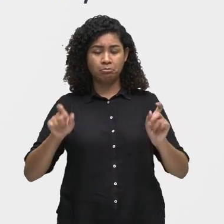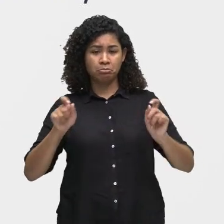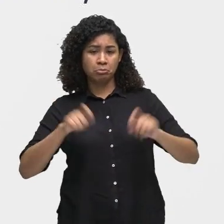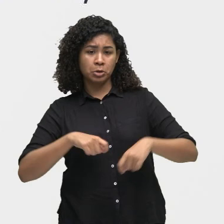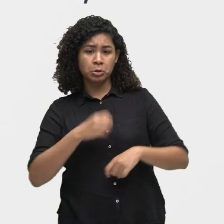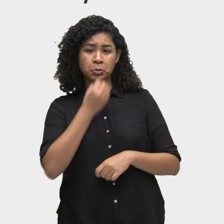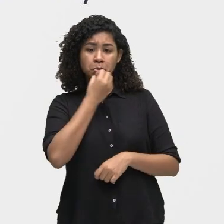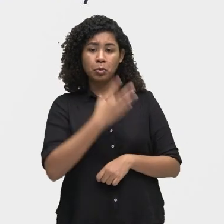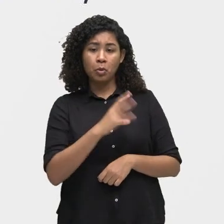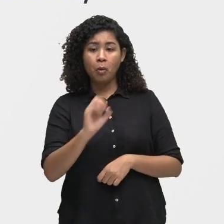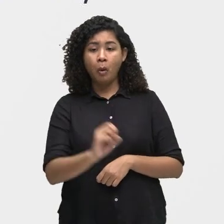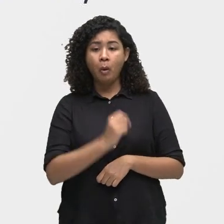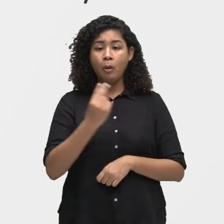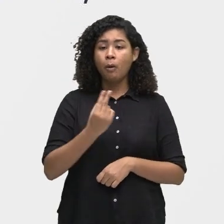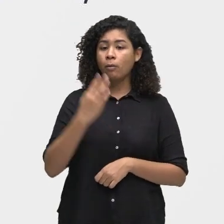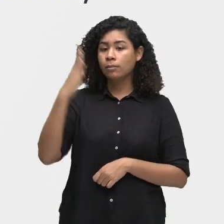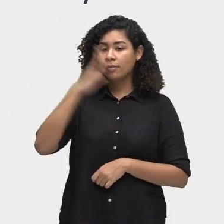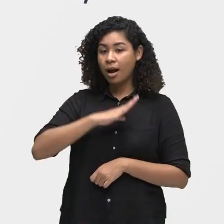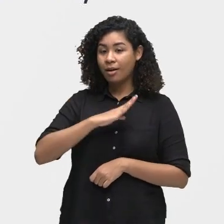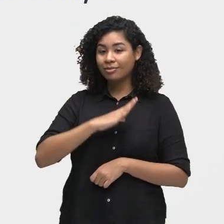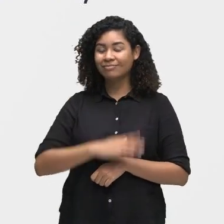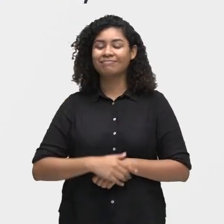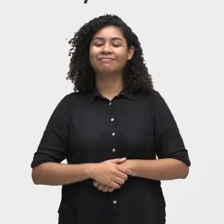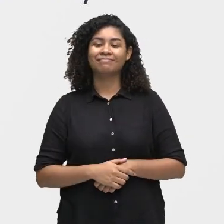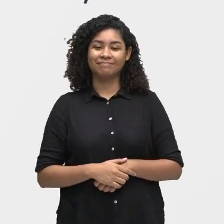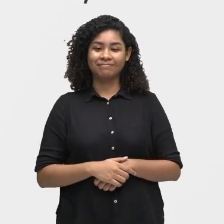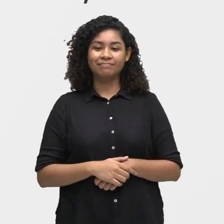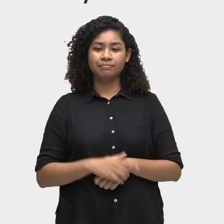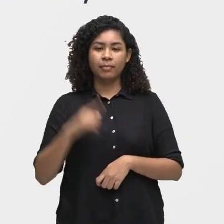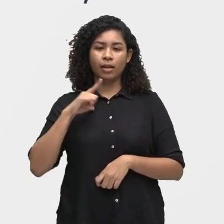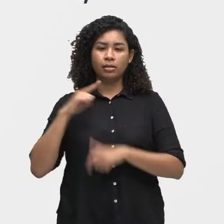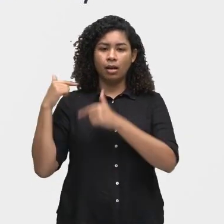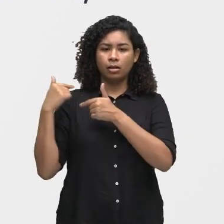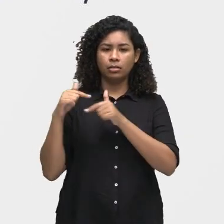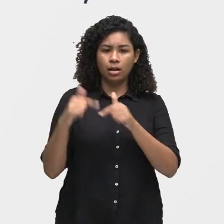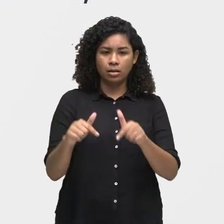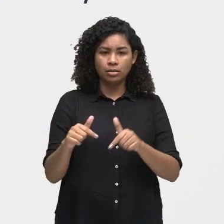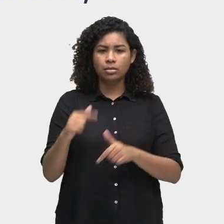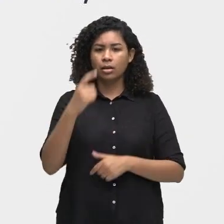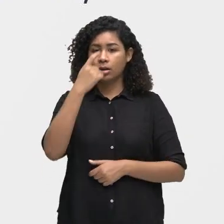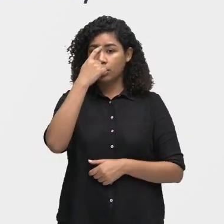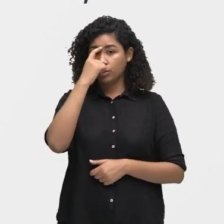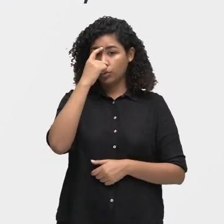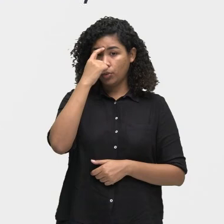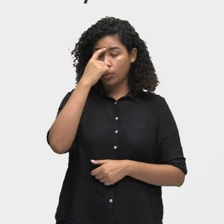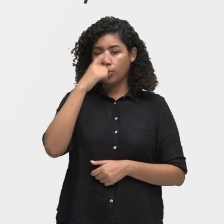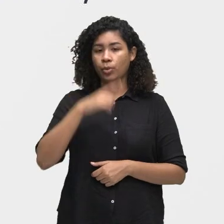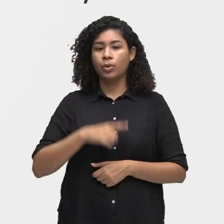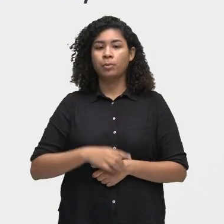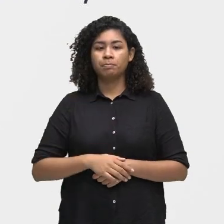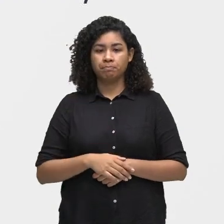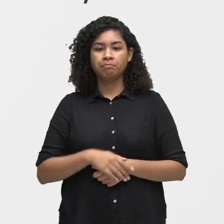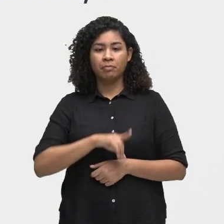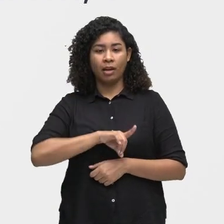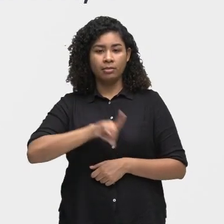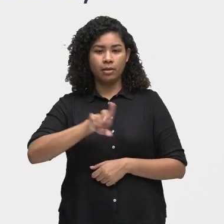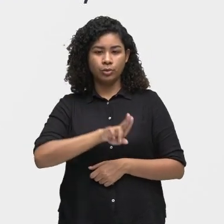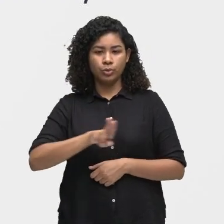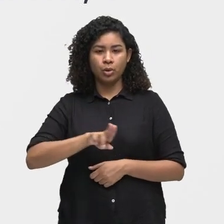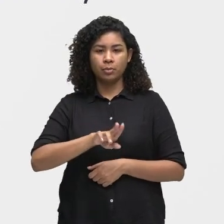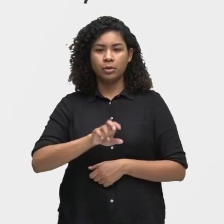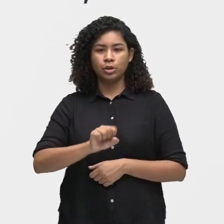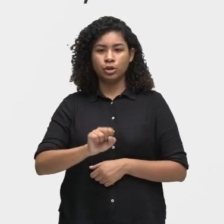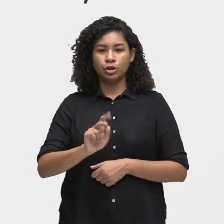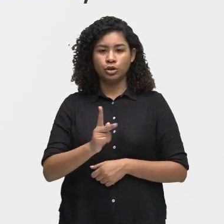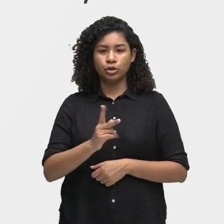bons ou maus. Há a tradição hindu, que é a deusa Shiva, que assume um papel de